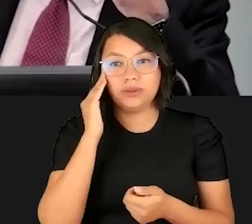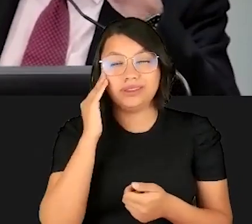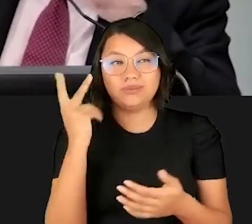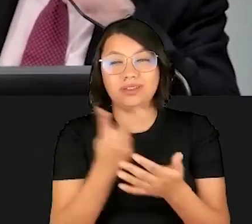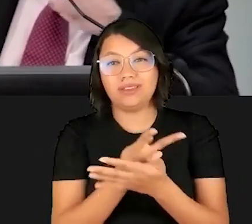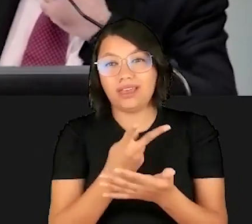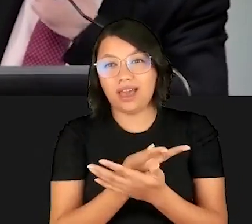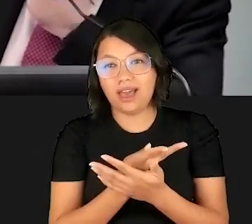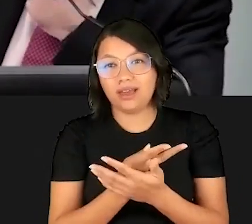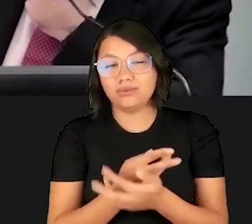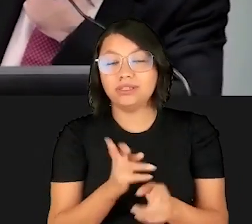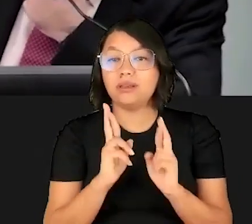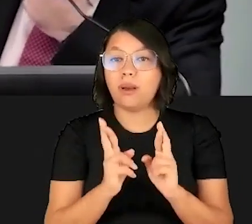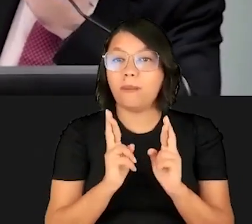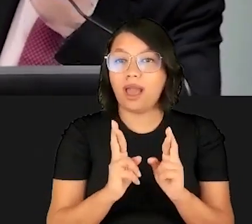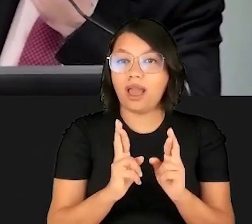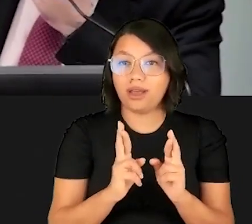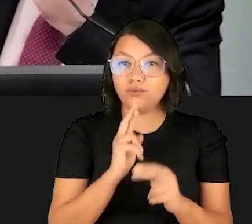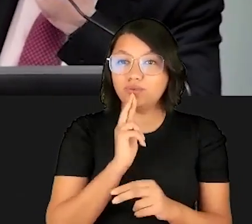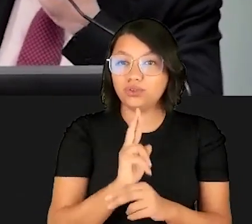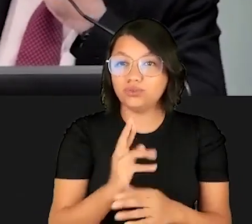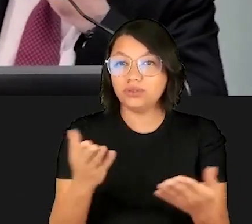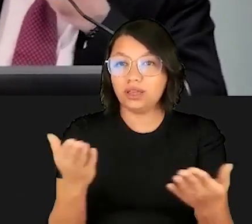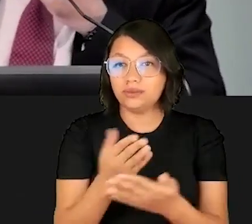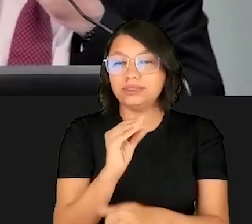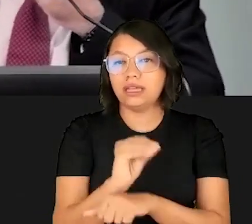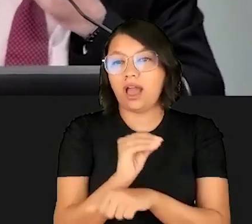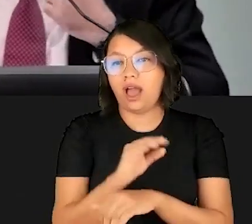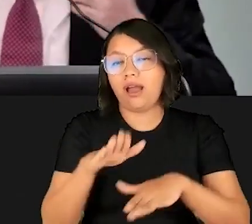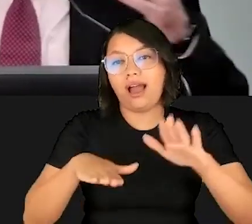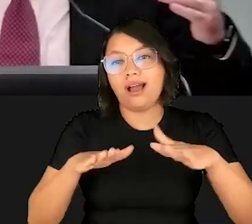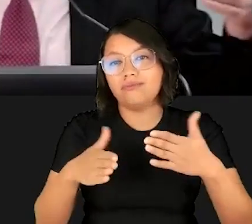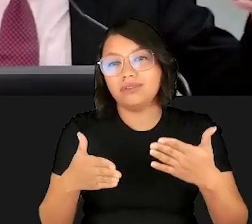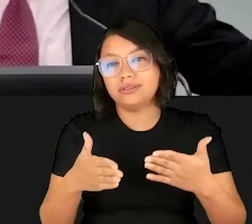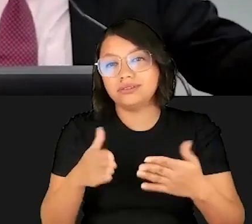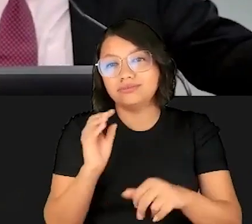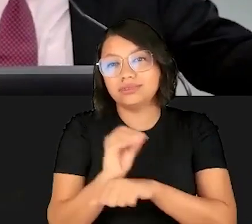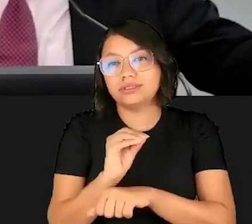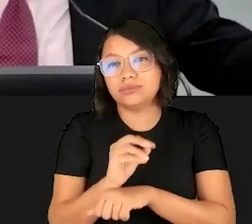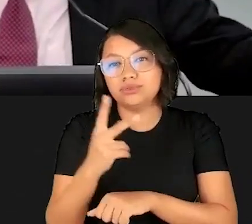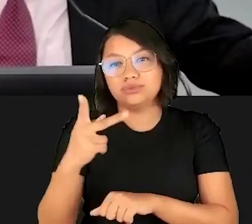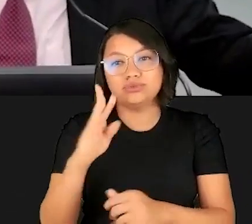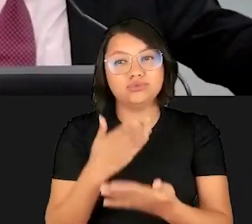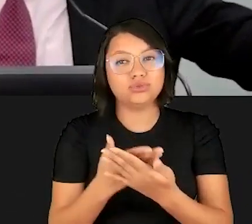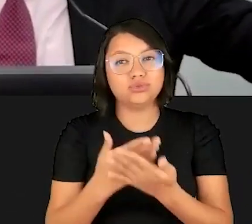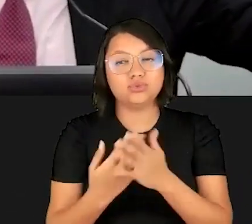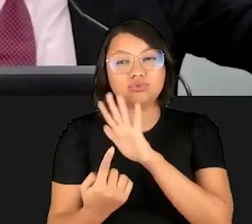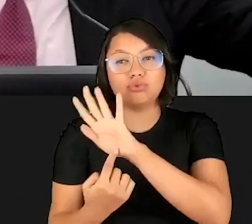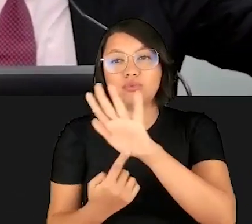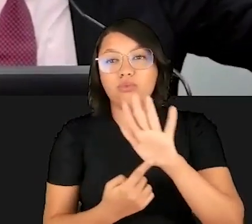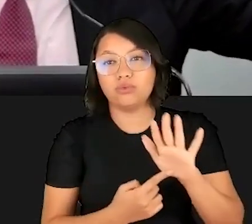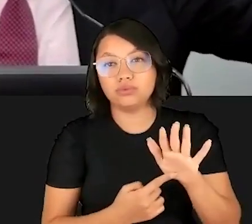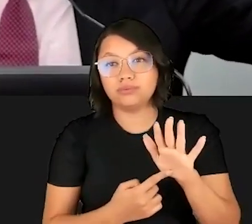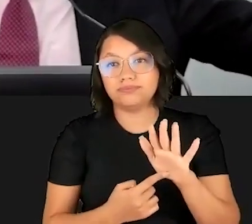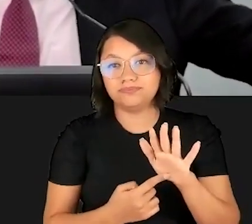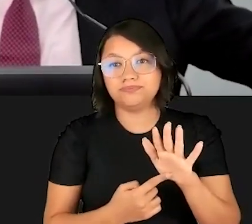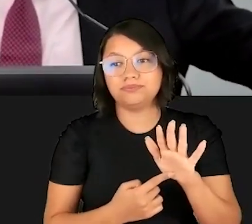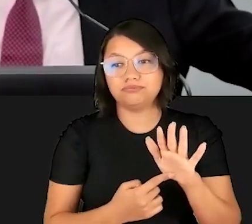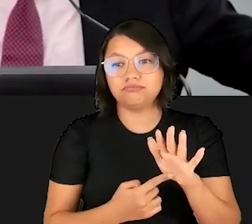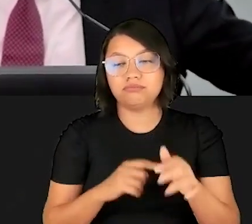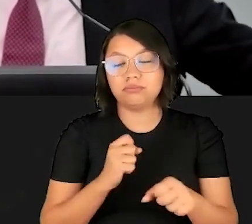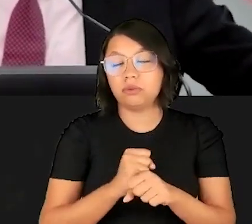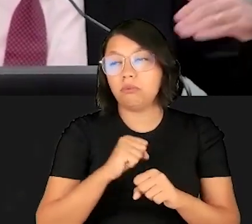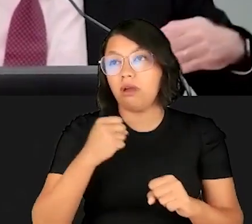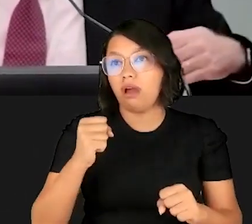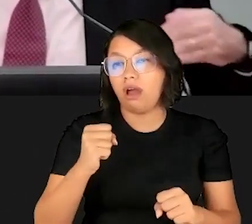errada da expectativa de resultado do tratamento. Às vezes é um tratamento que nos seus estudos demonstrou um ganho de sobrevida de 1 ou 2